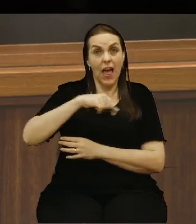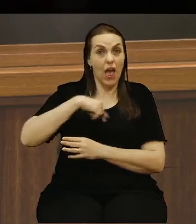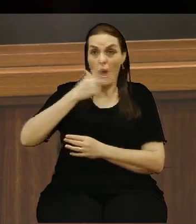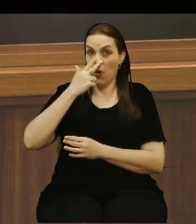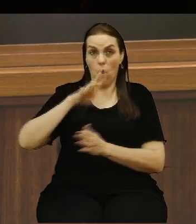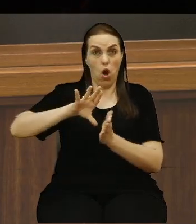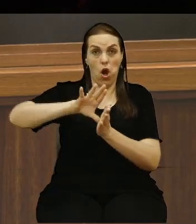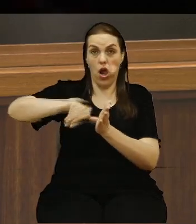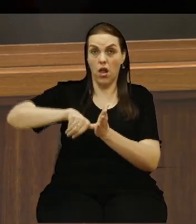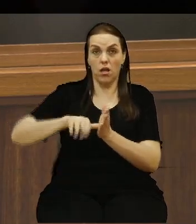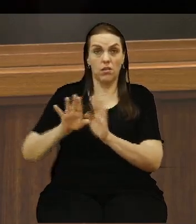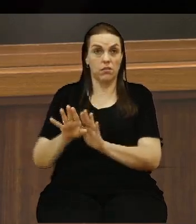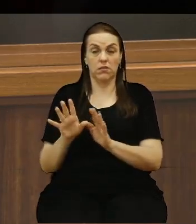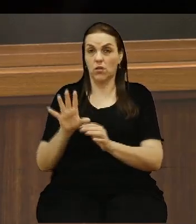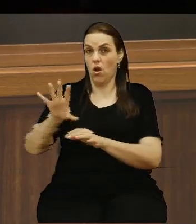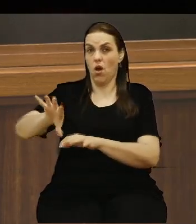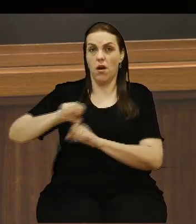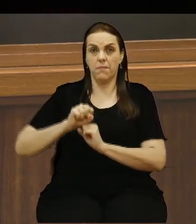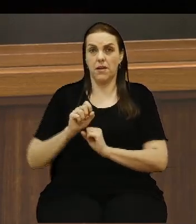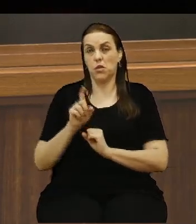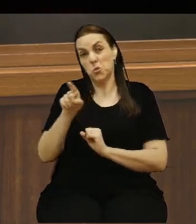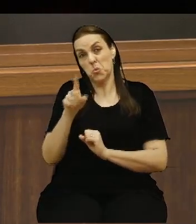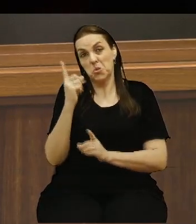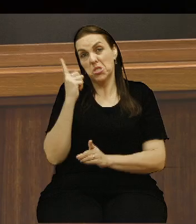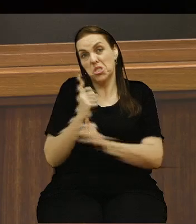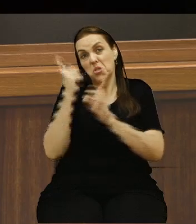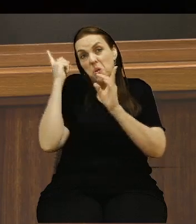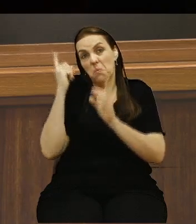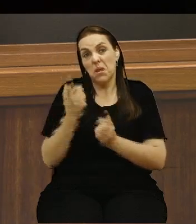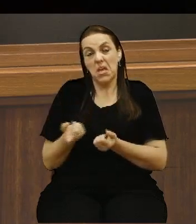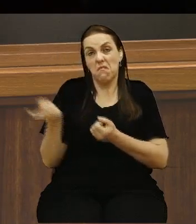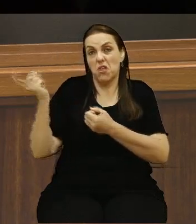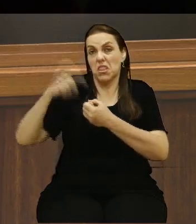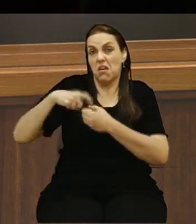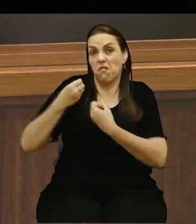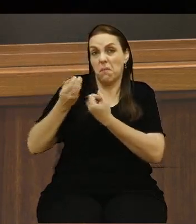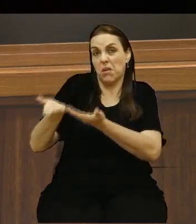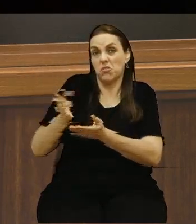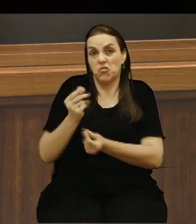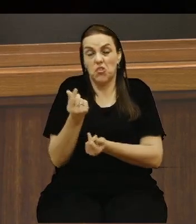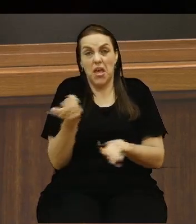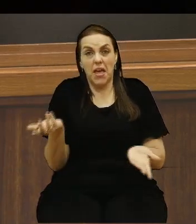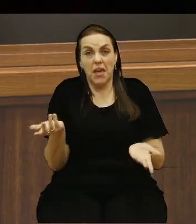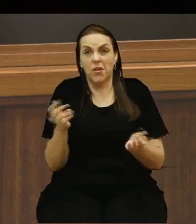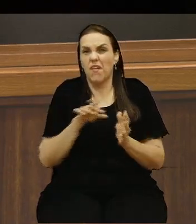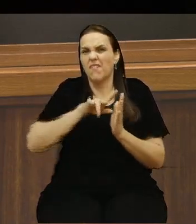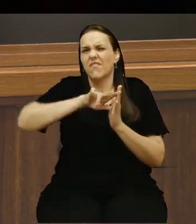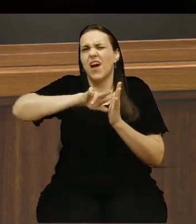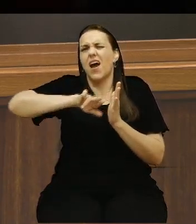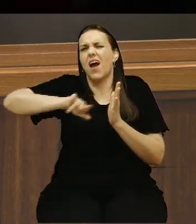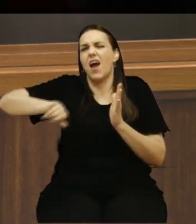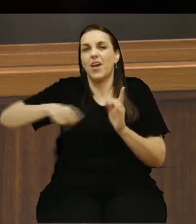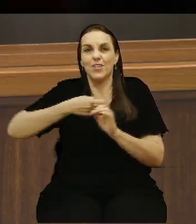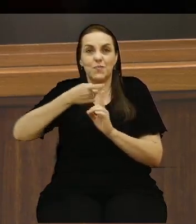aqui, Estela, de ti, se tu descobrir, eu te devolvo o dinheiro em vários meses